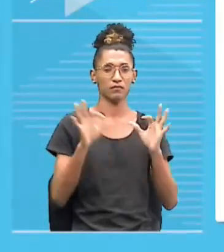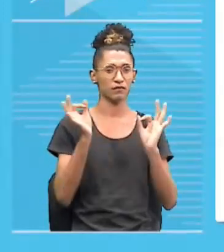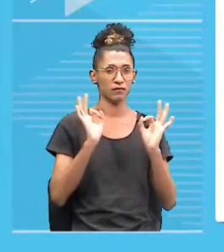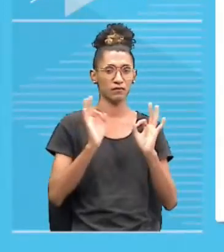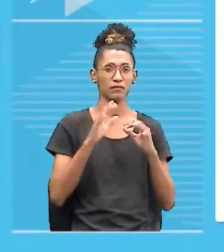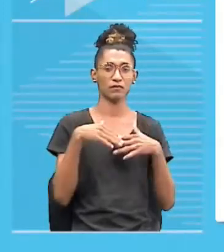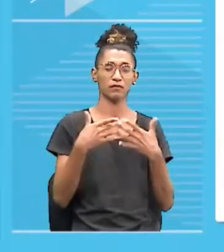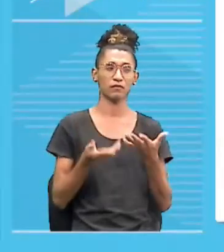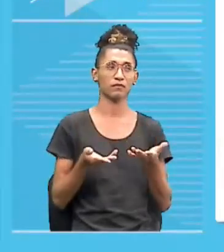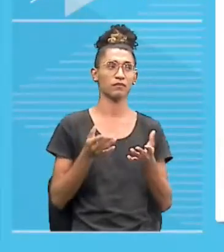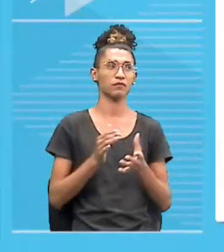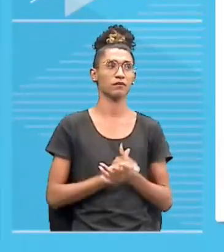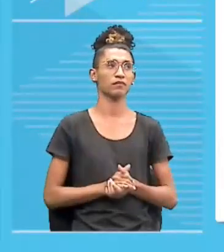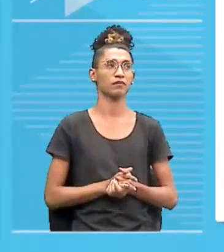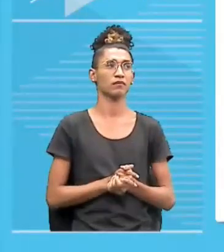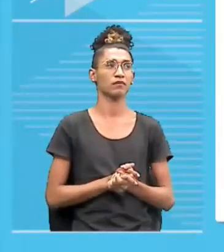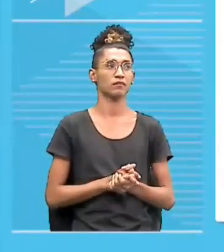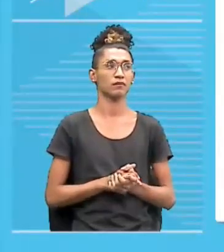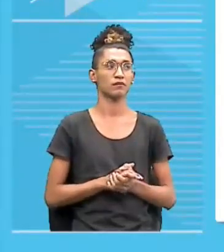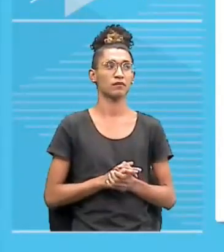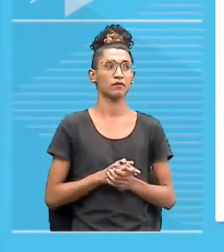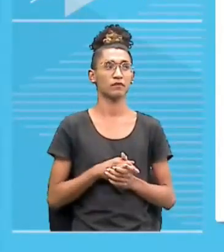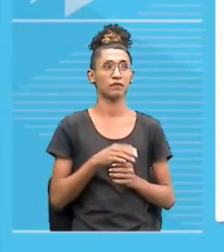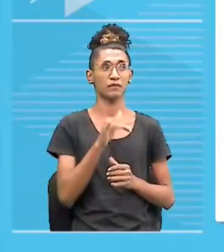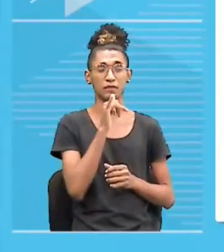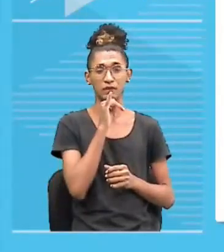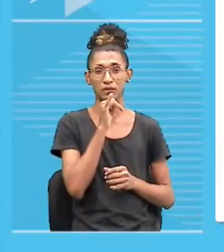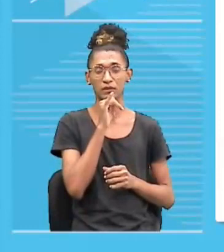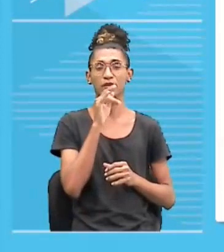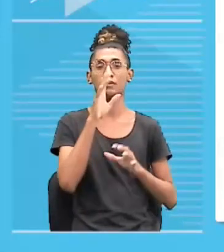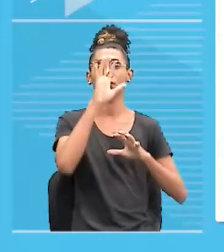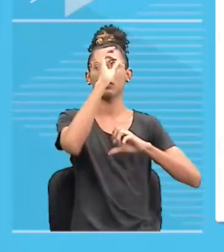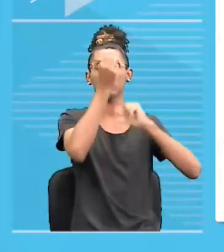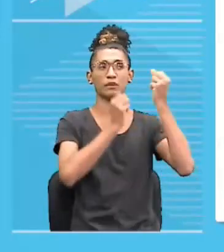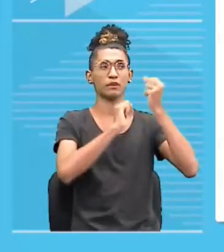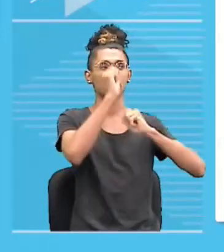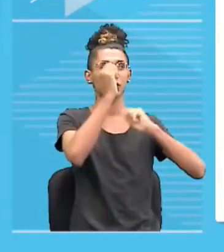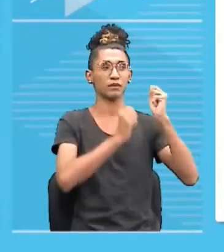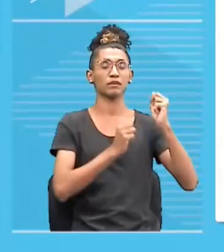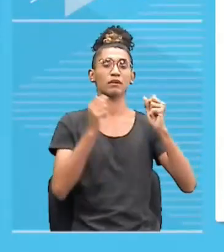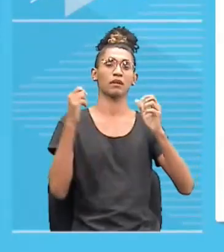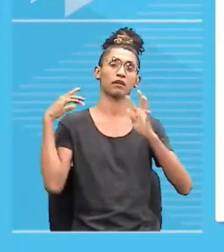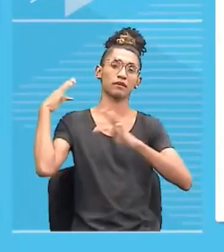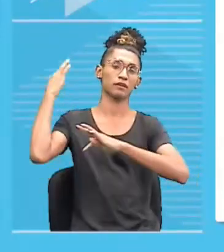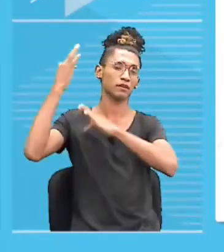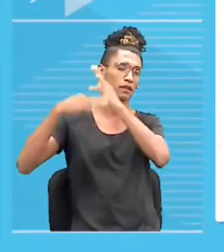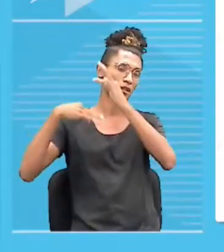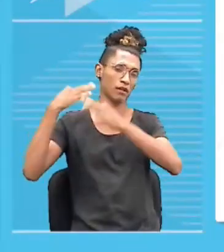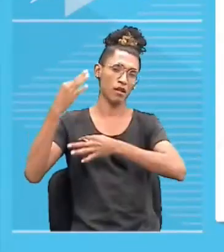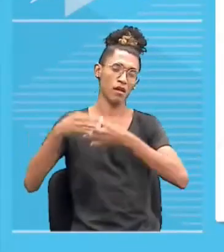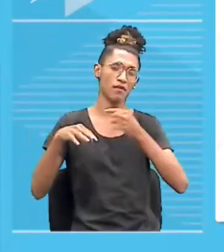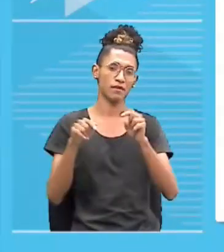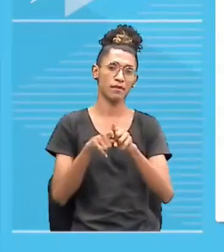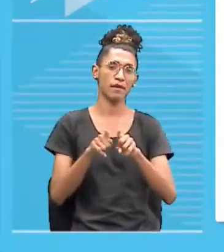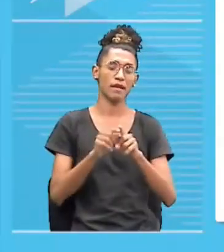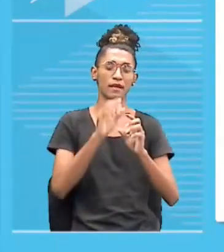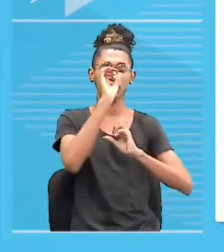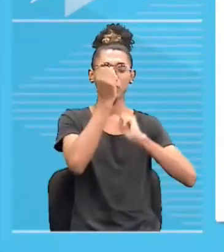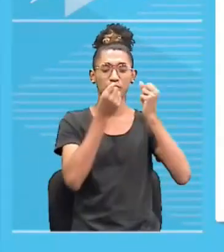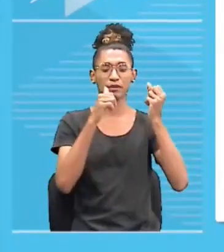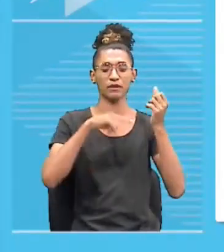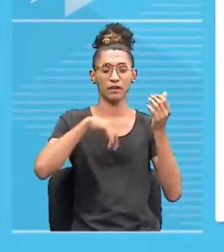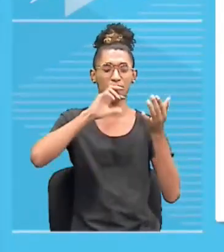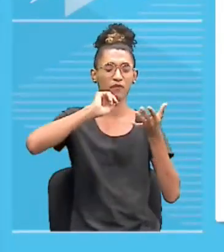Então, esqueça a imagem que você tem, por exemplo, de uma fábrica tradicional. Aquela fábrica que tem várias e